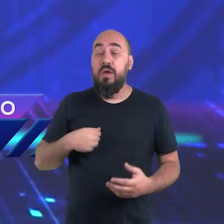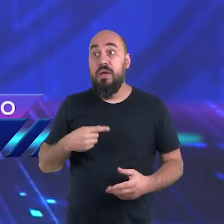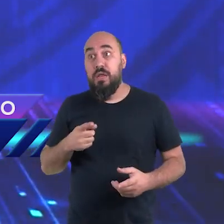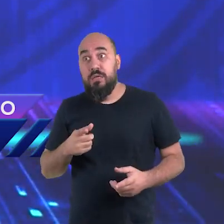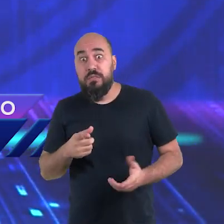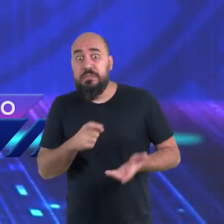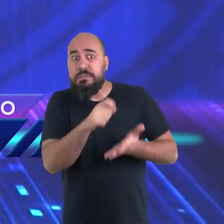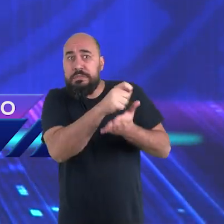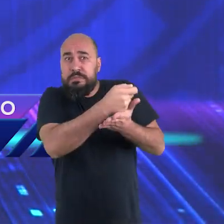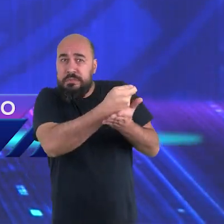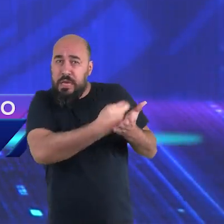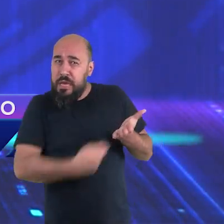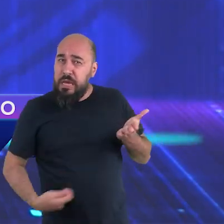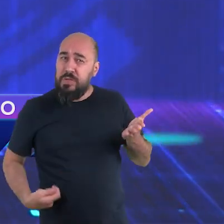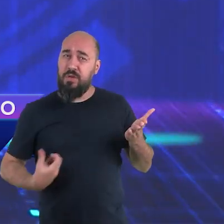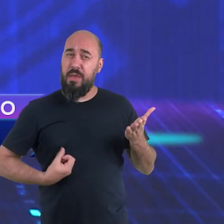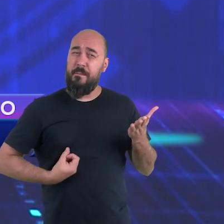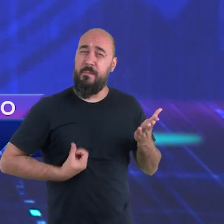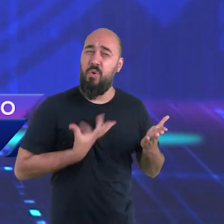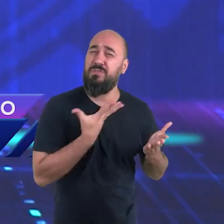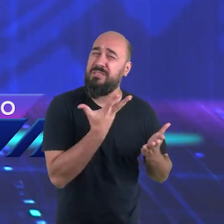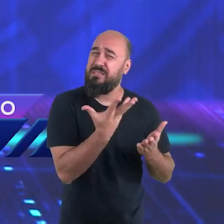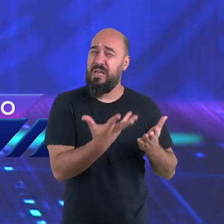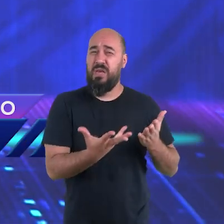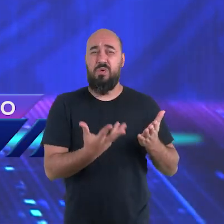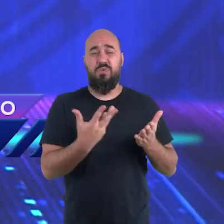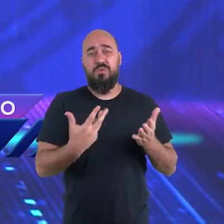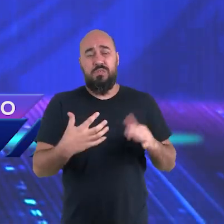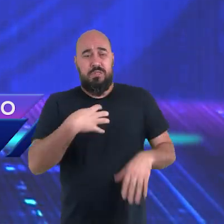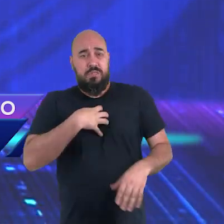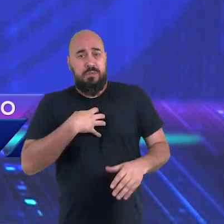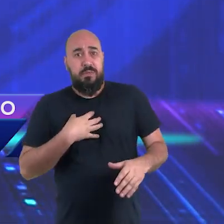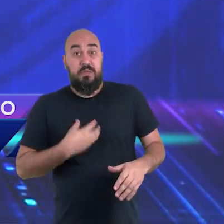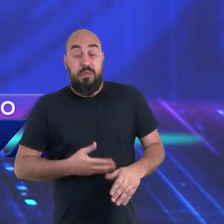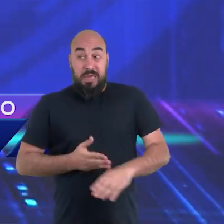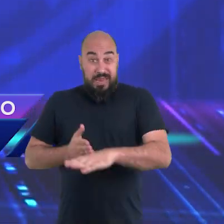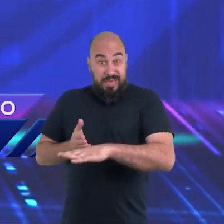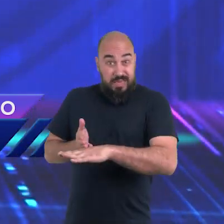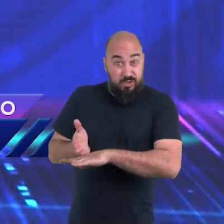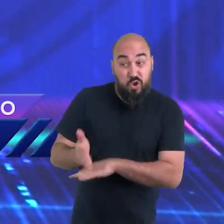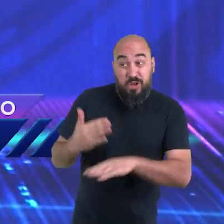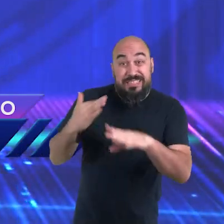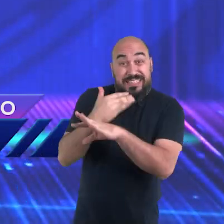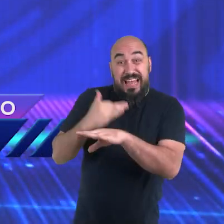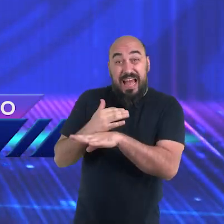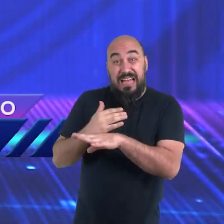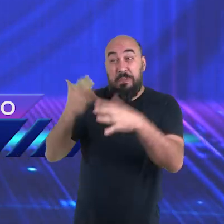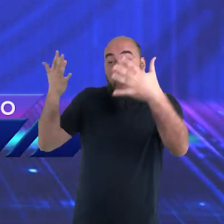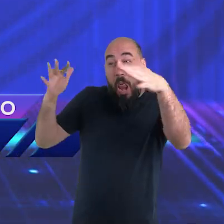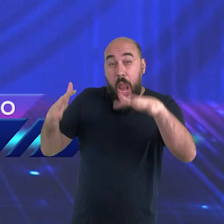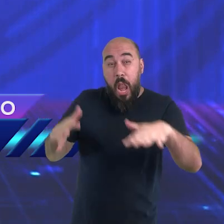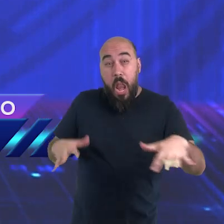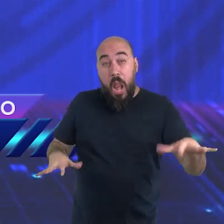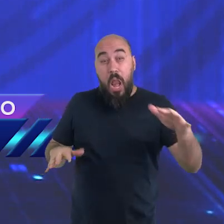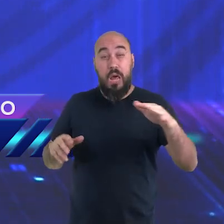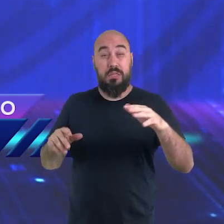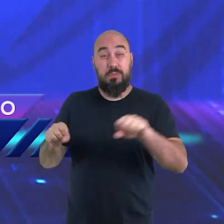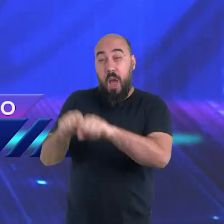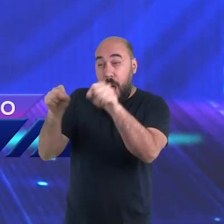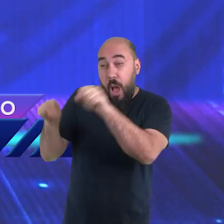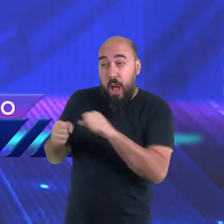emoção e sentimento, porque quando ele entrou em Hiroshima, ele não estava apenas preocupado com a cidade,